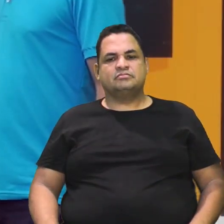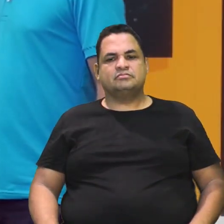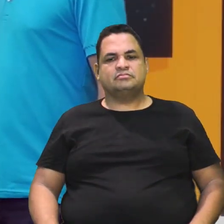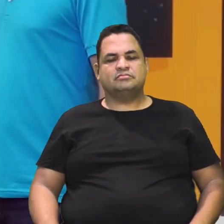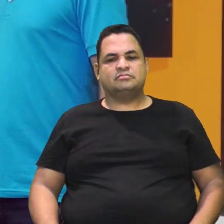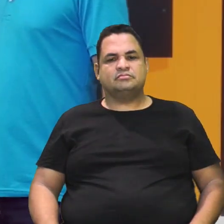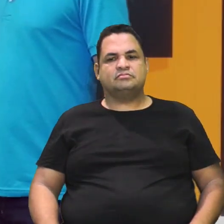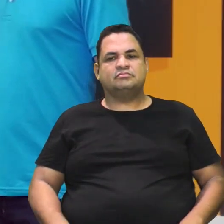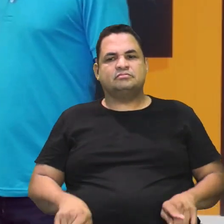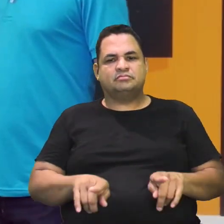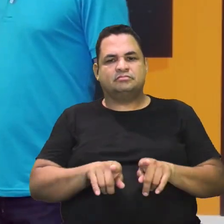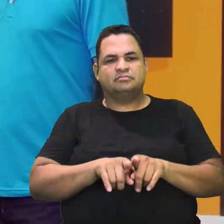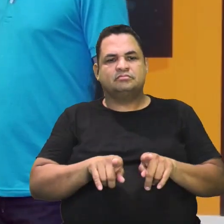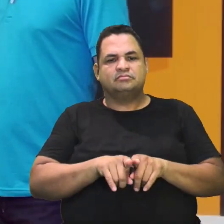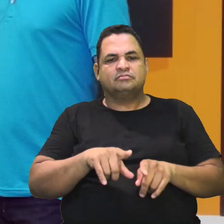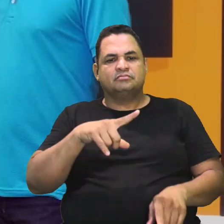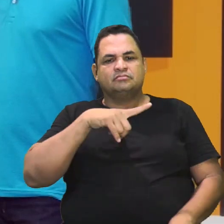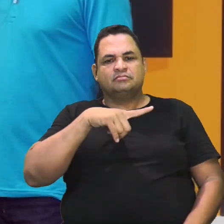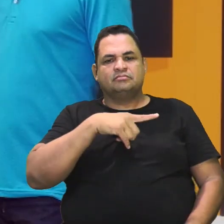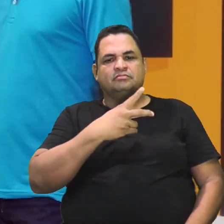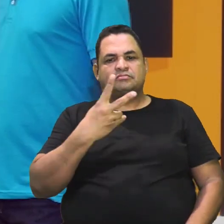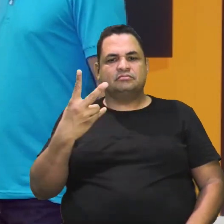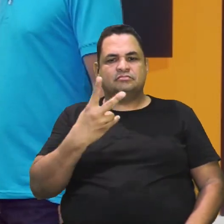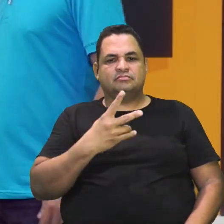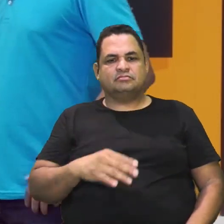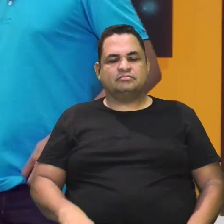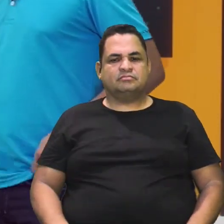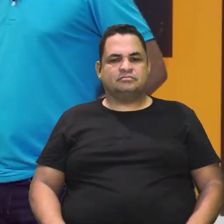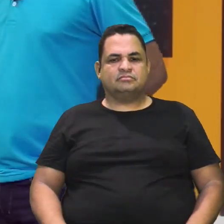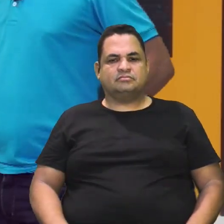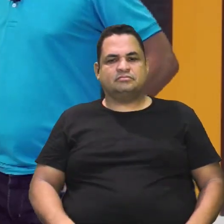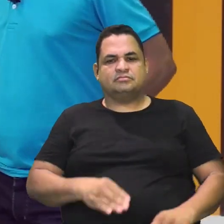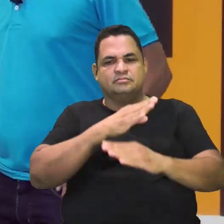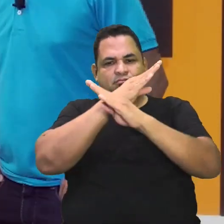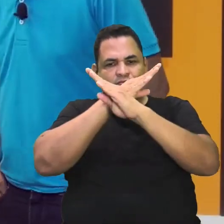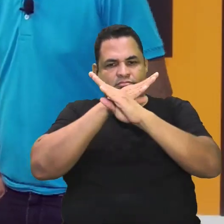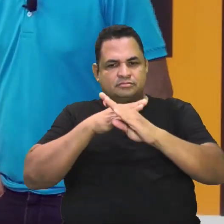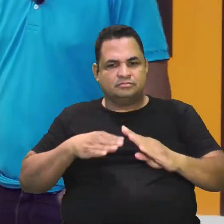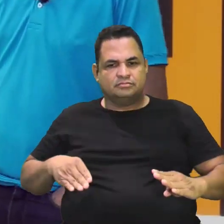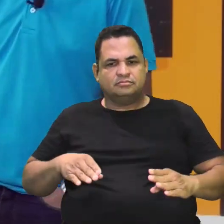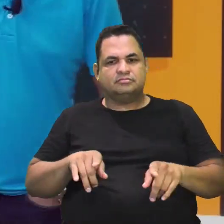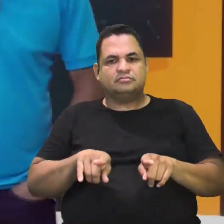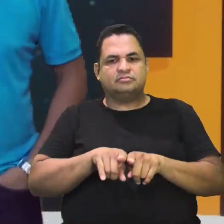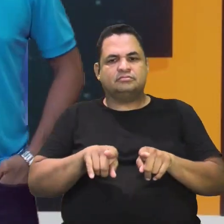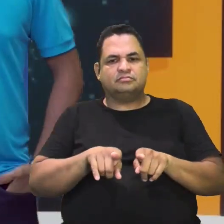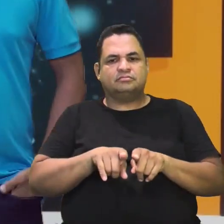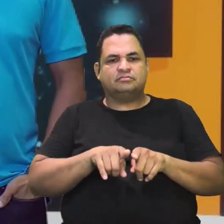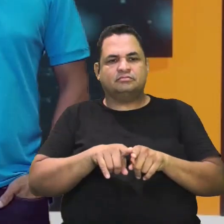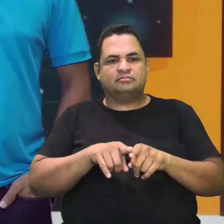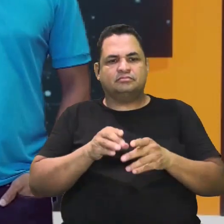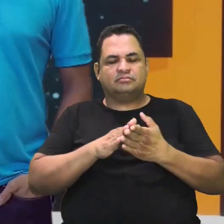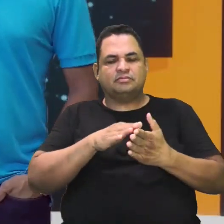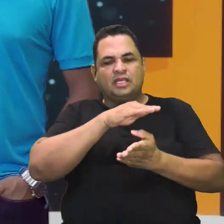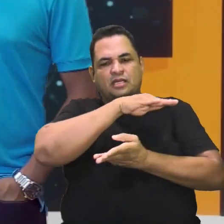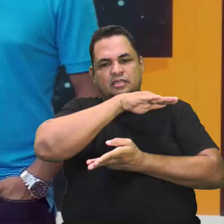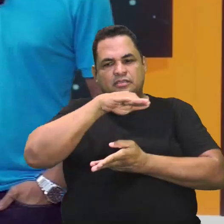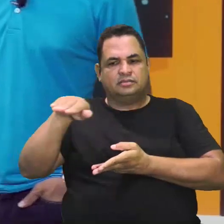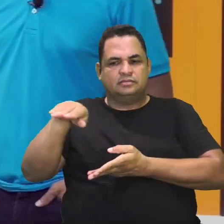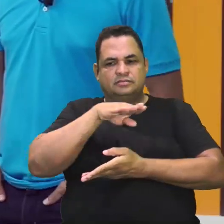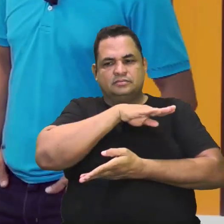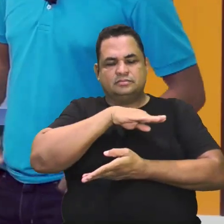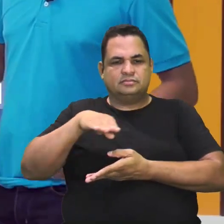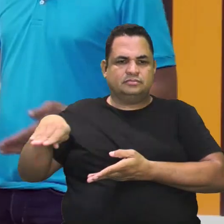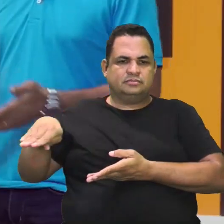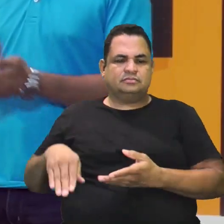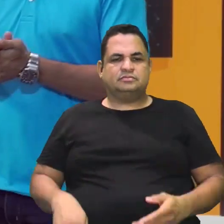retas concorrentes? Também tem aqui, tem ó. também. Ó. Olha lá, então. Tem as retas concorrentes, mas também tem as paralelas.